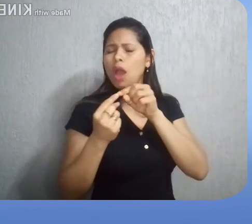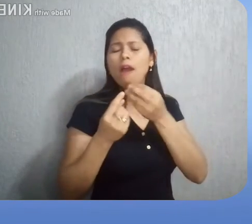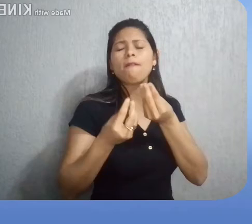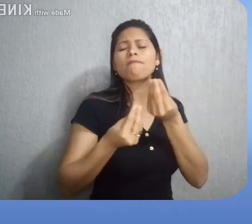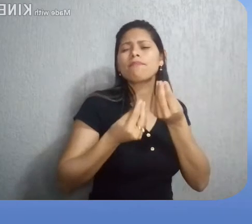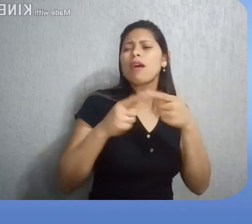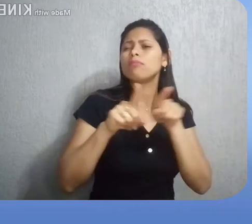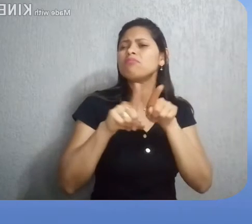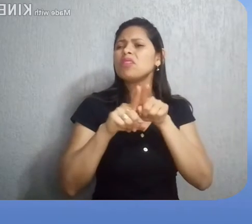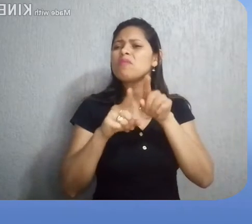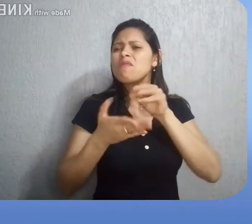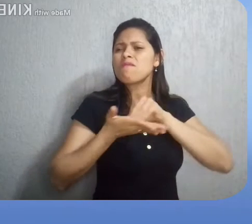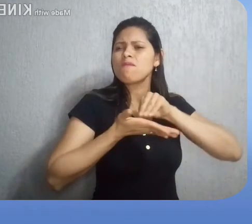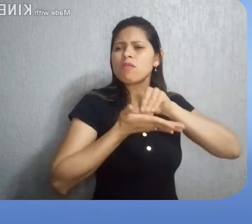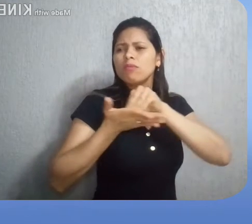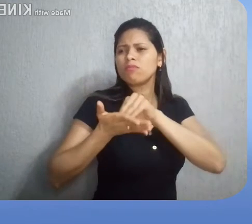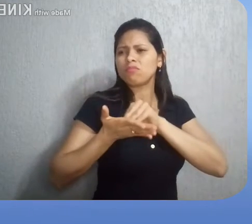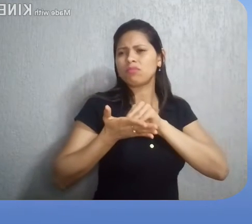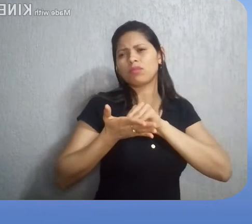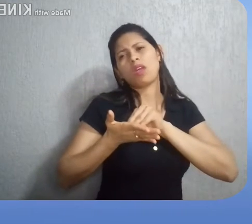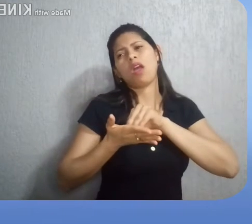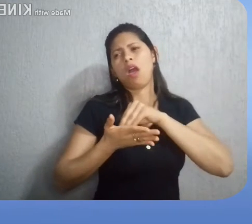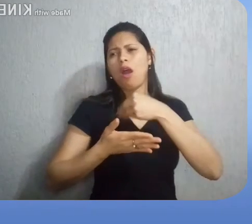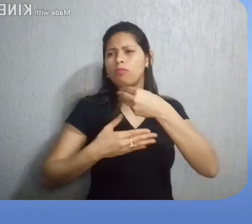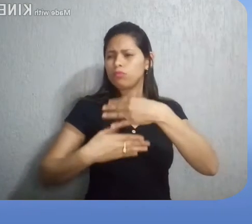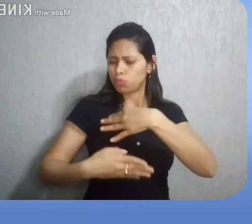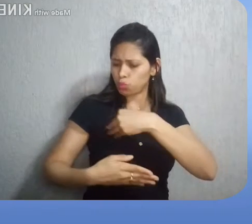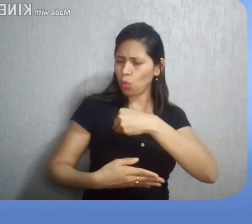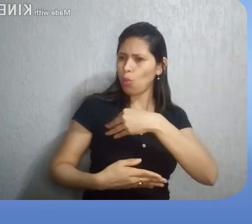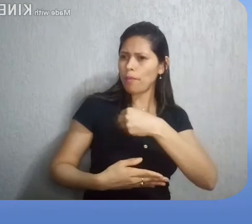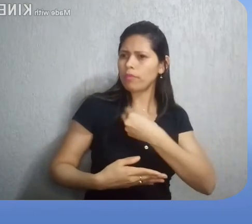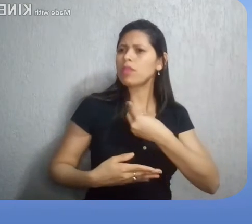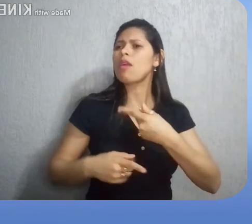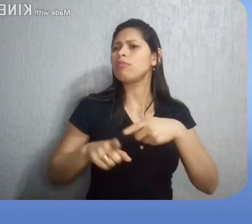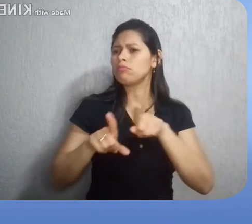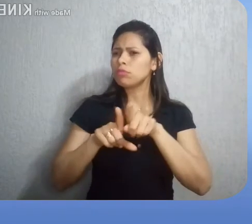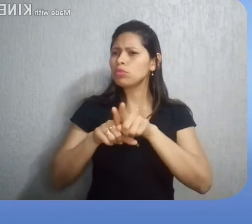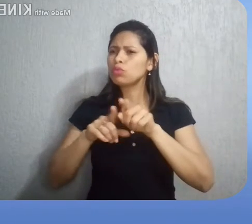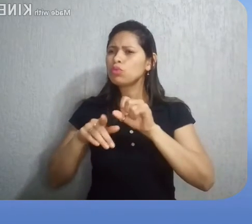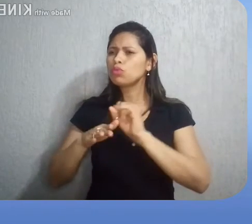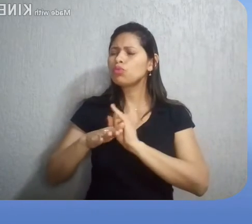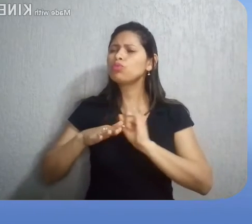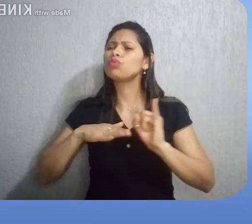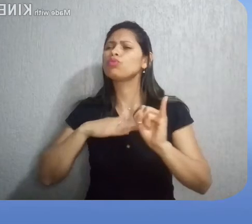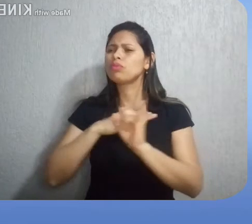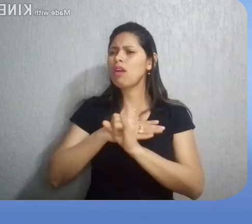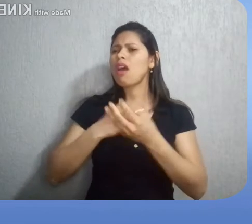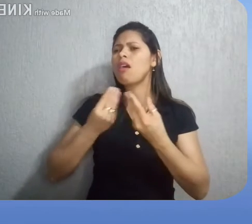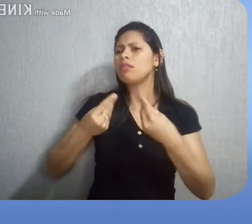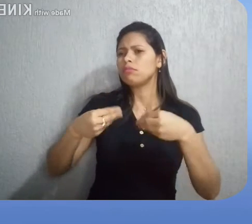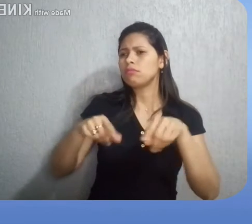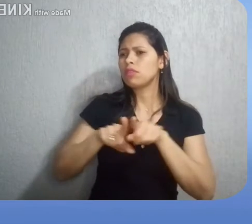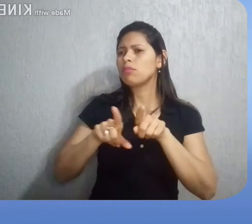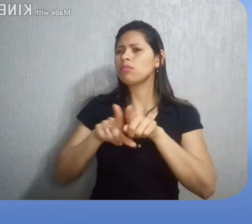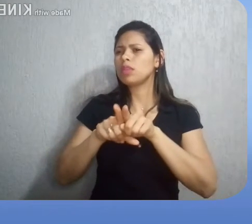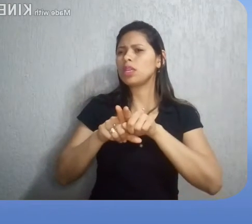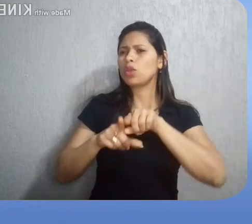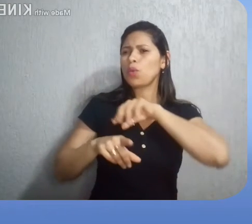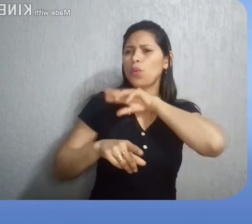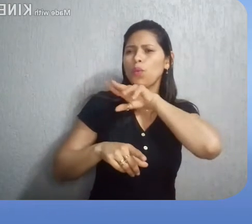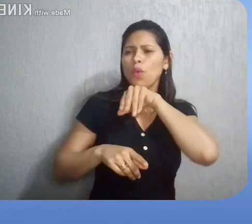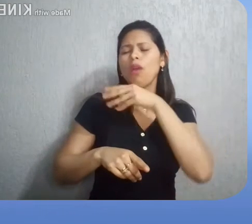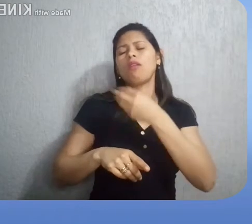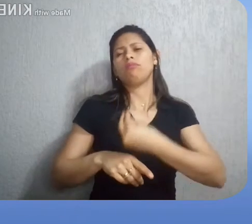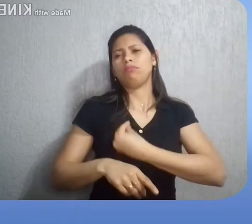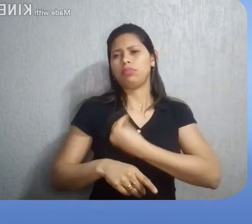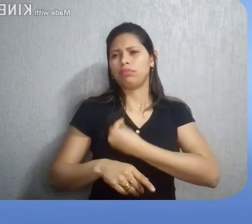de mamíferos, principalmente terrestres, em ilhas oceânicas. Os mamíferos não voadores estão ausentes